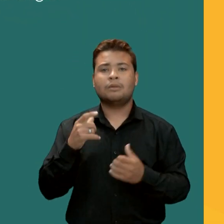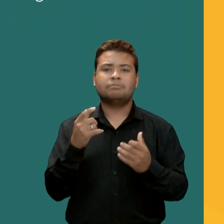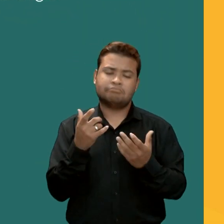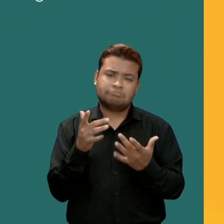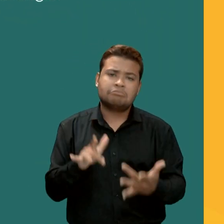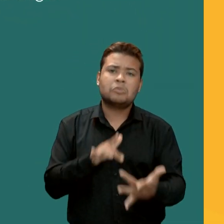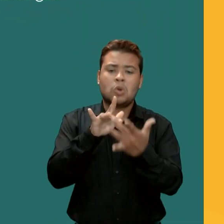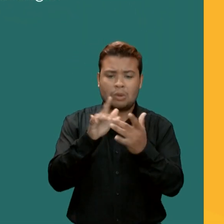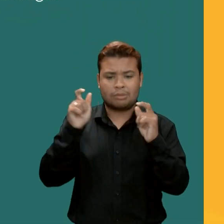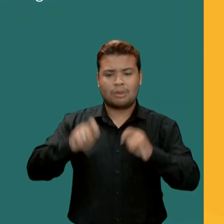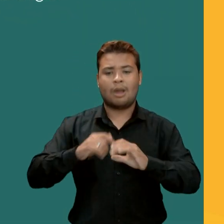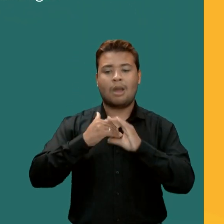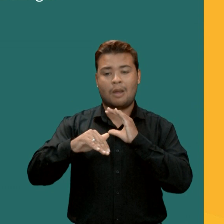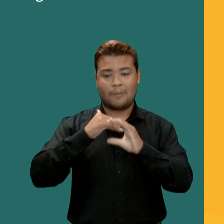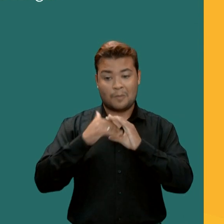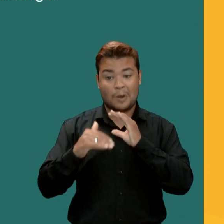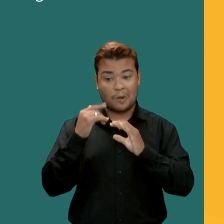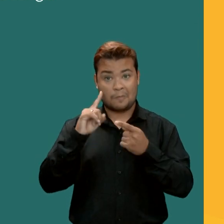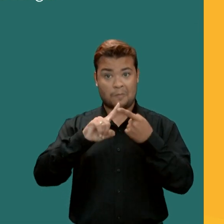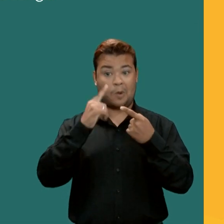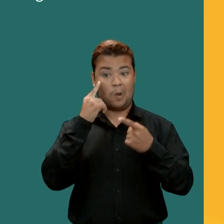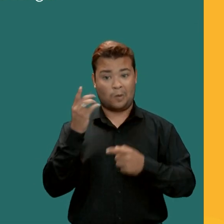e-mail